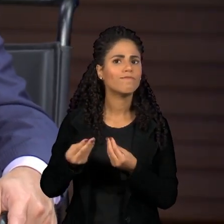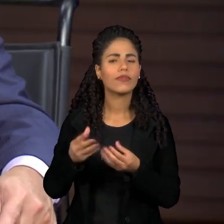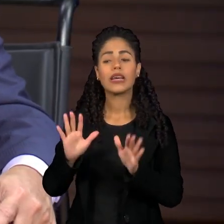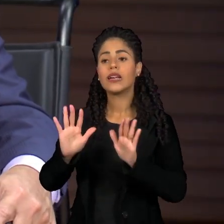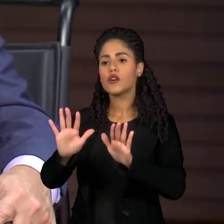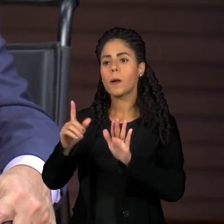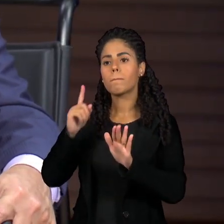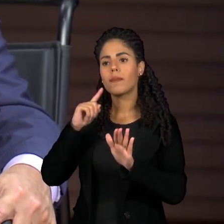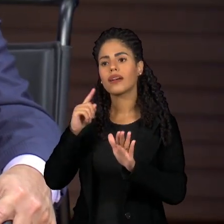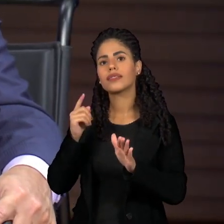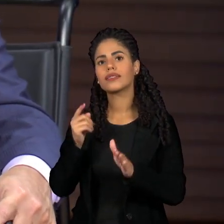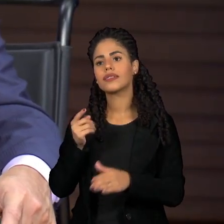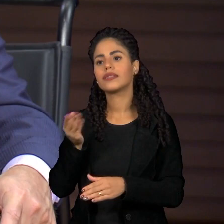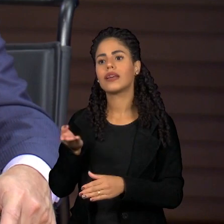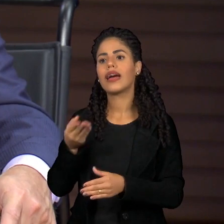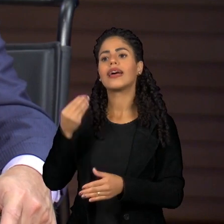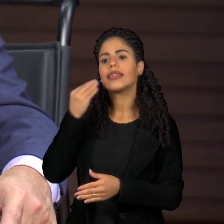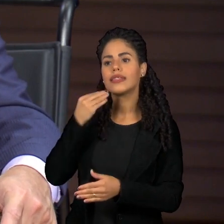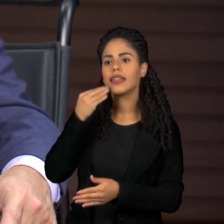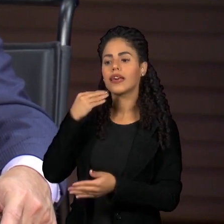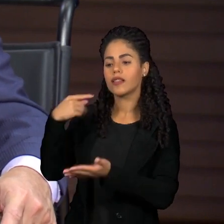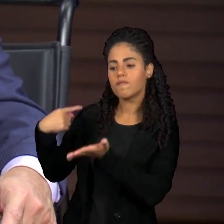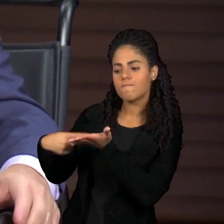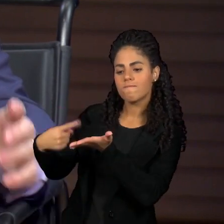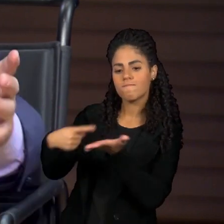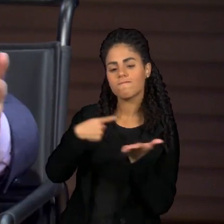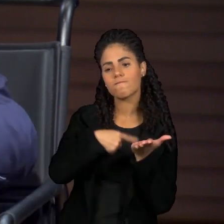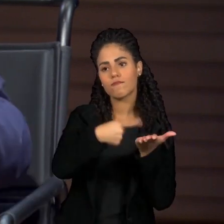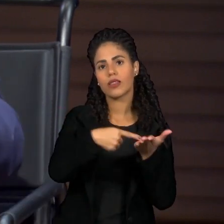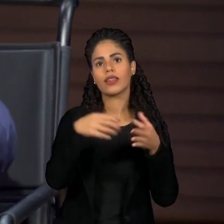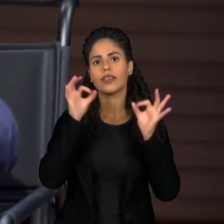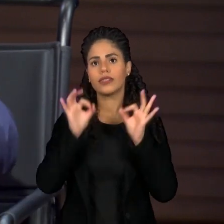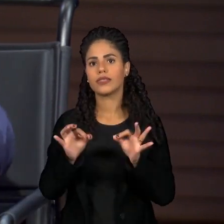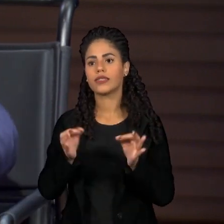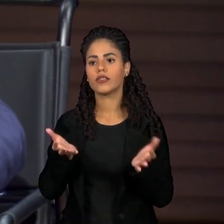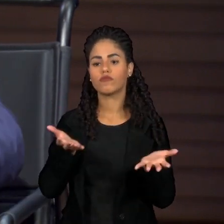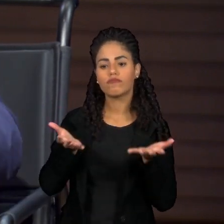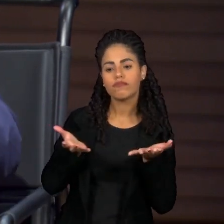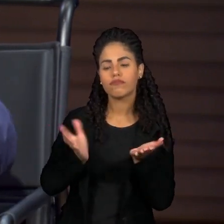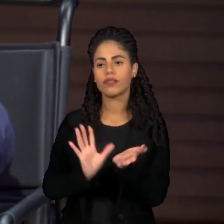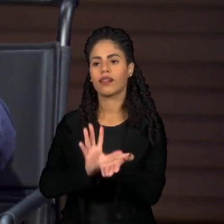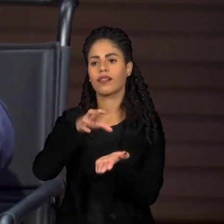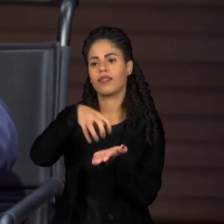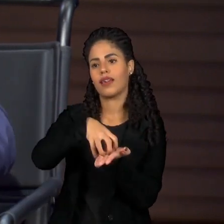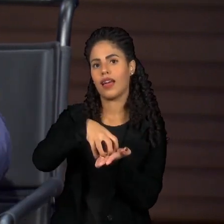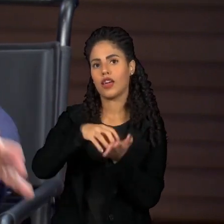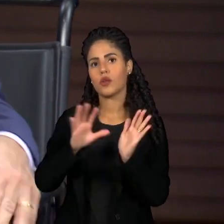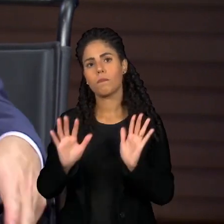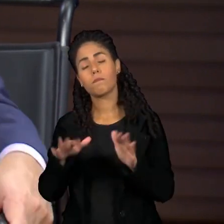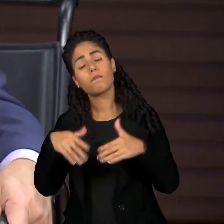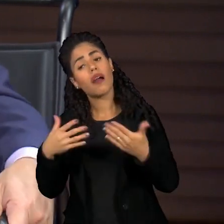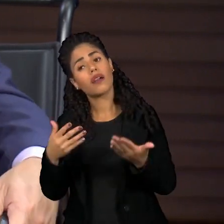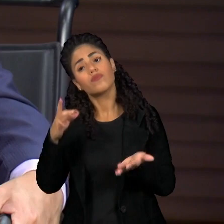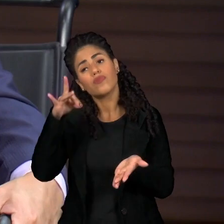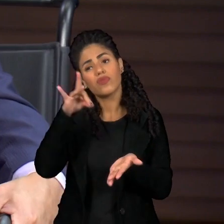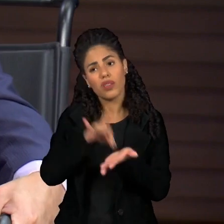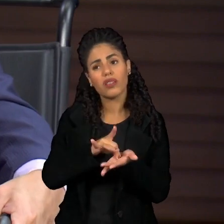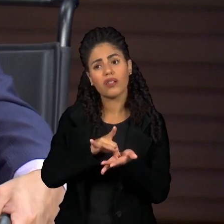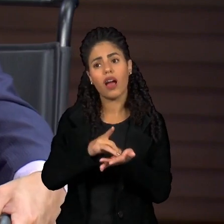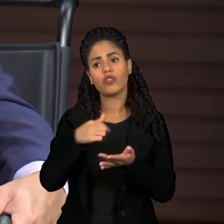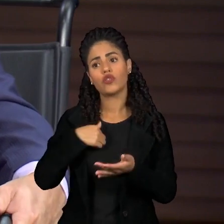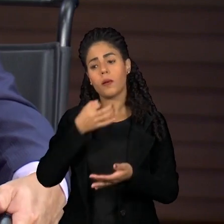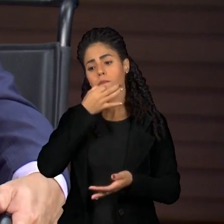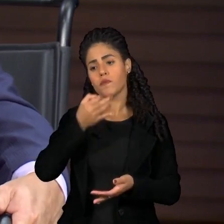cortam transversalmente os partidos políticos. Por isso que dá um pouco uma ideia de algum fisiologismo, mas, na verdade, pelo menos na minha